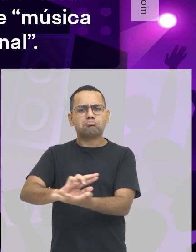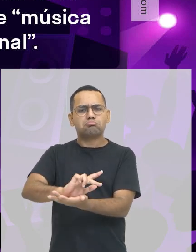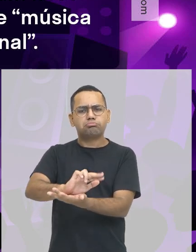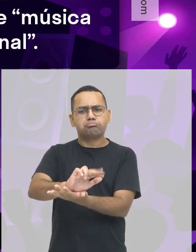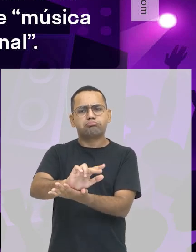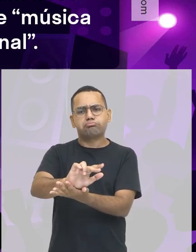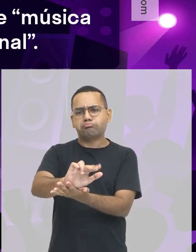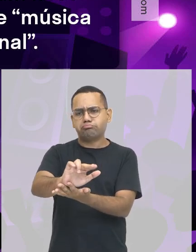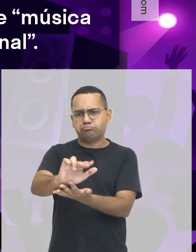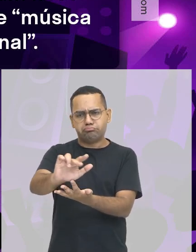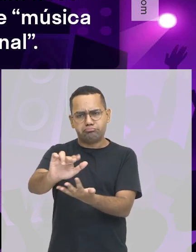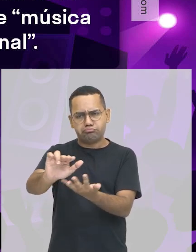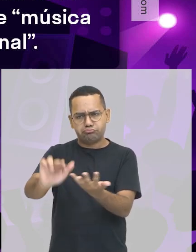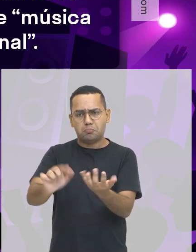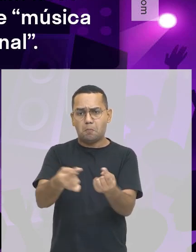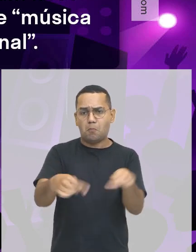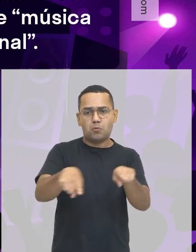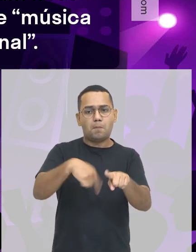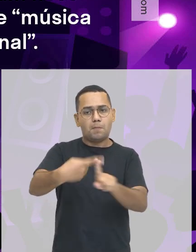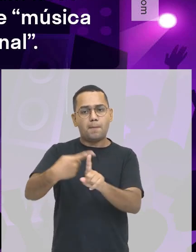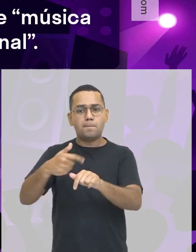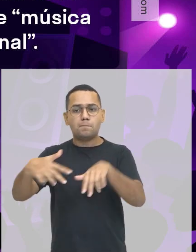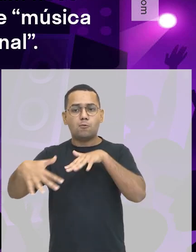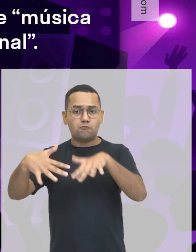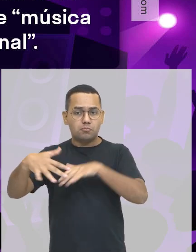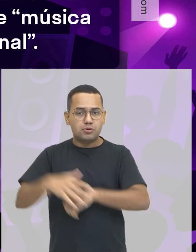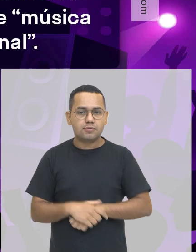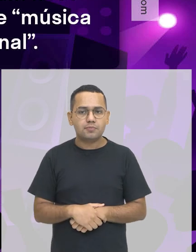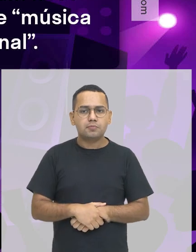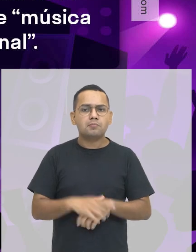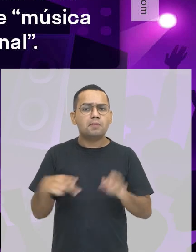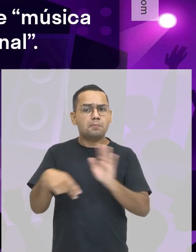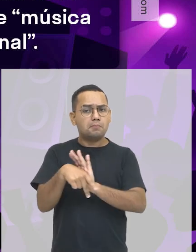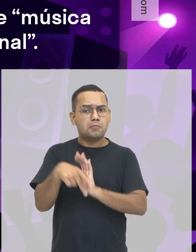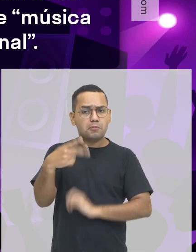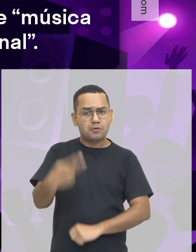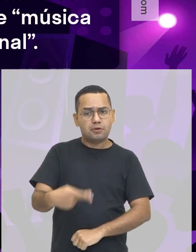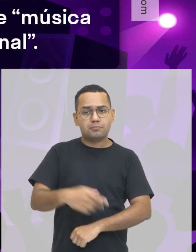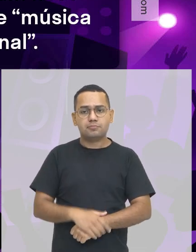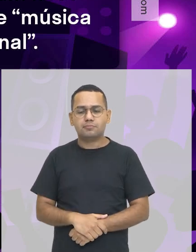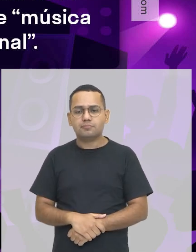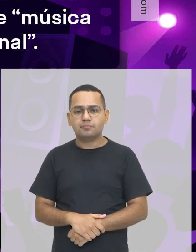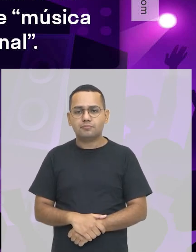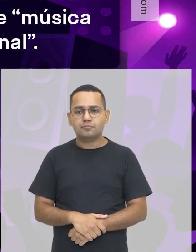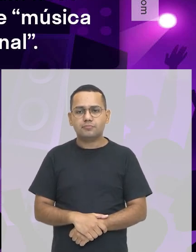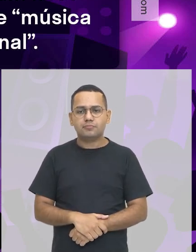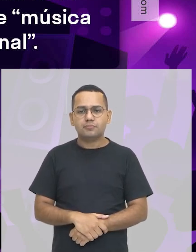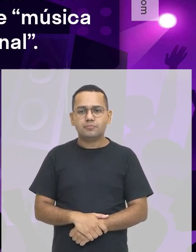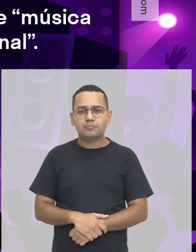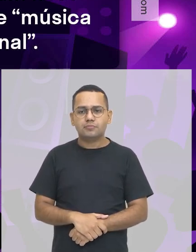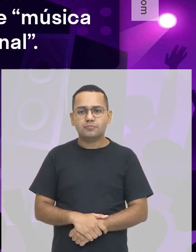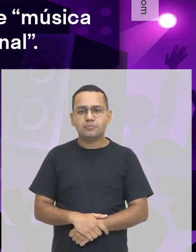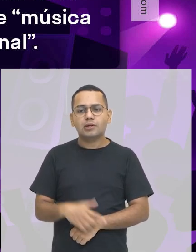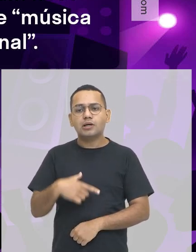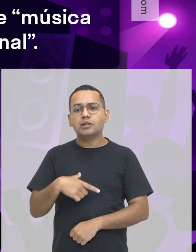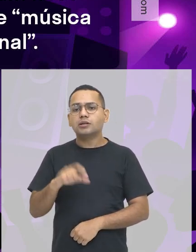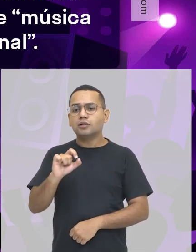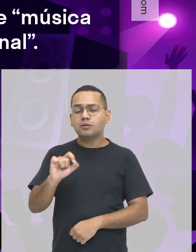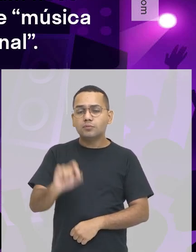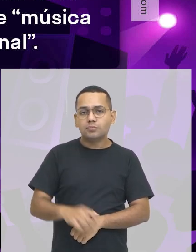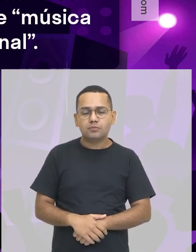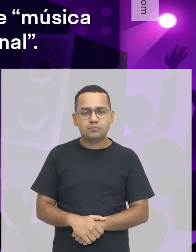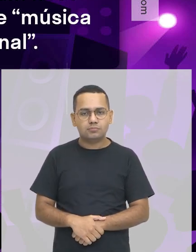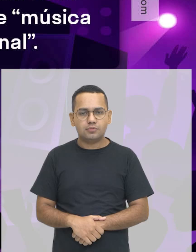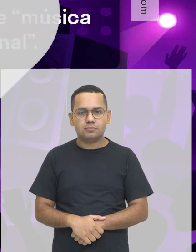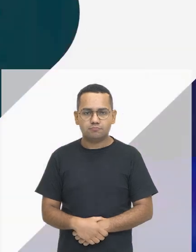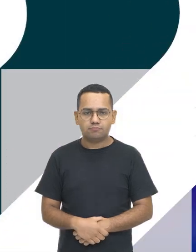de ritmos e movimentos musicais já presentes no país, trazendo um novo conceito de